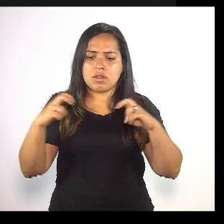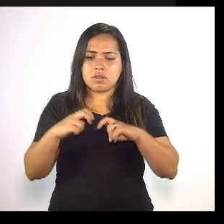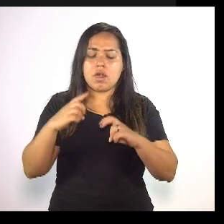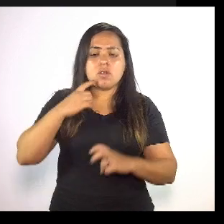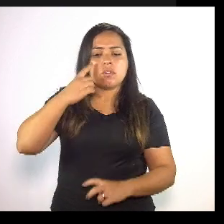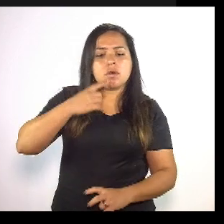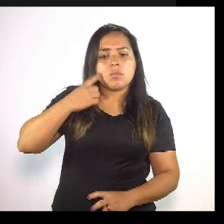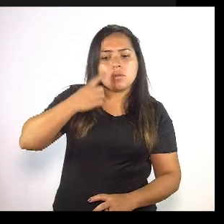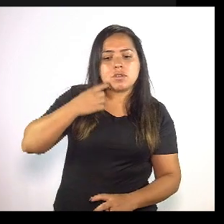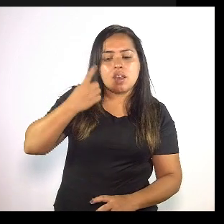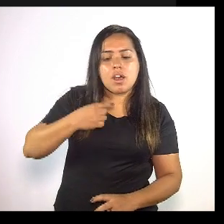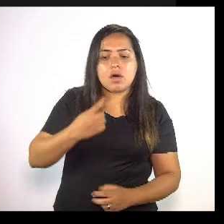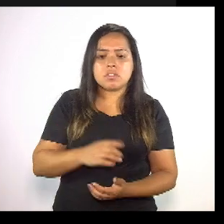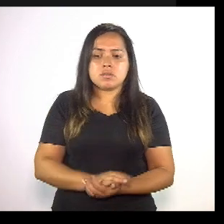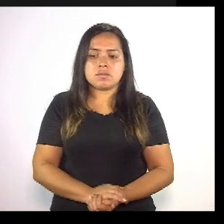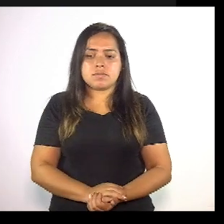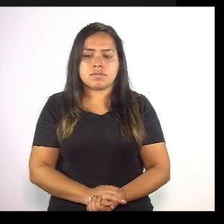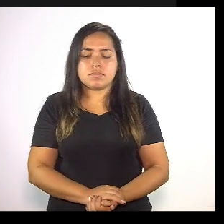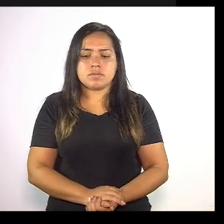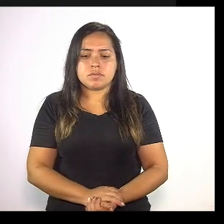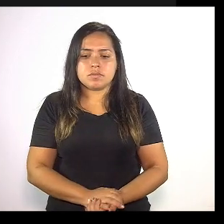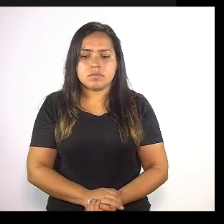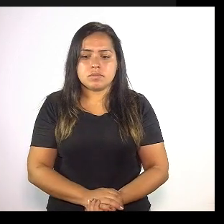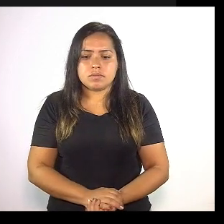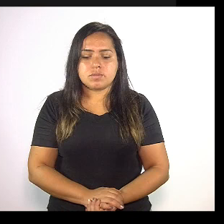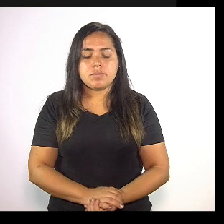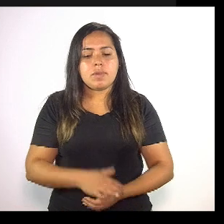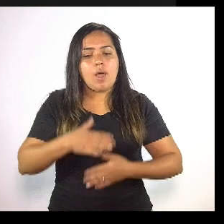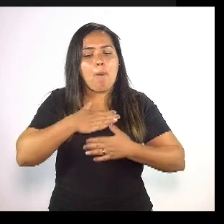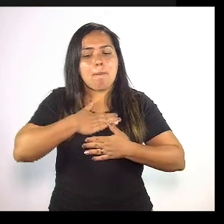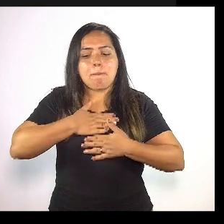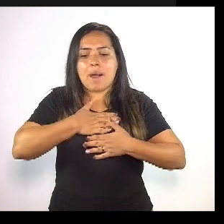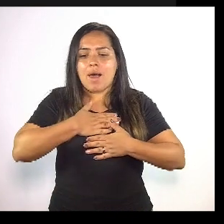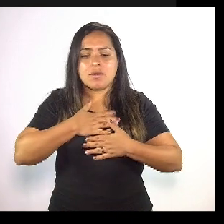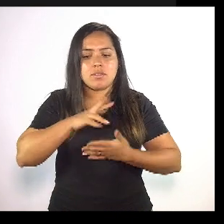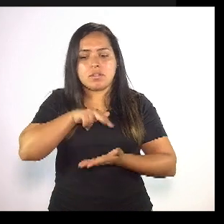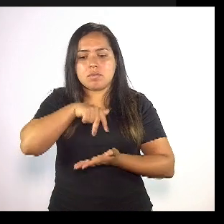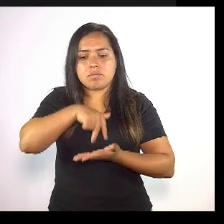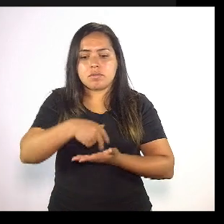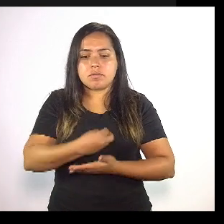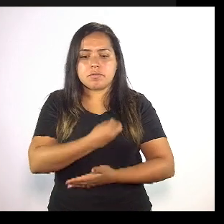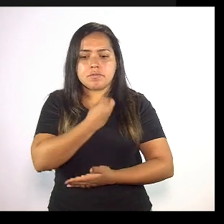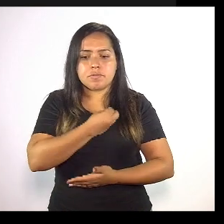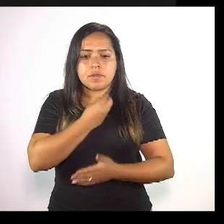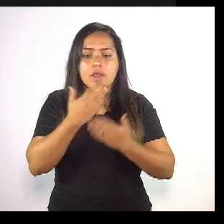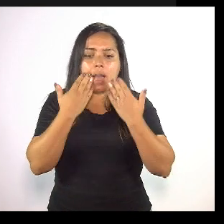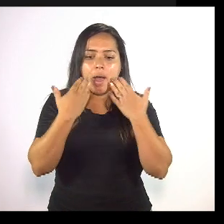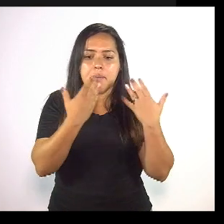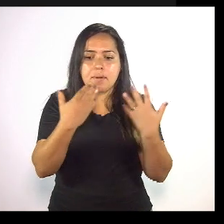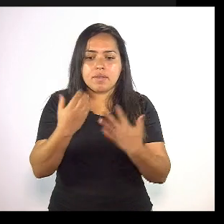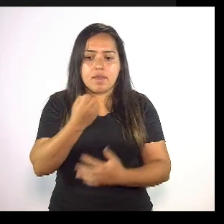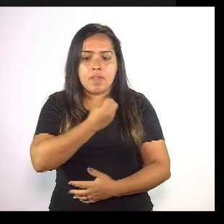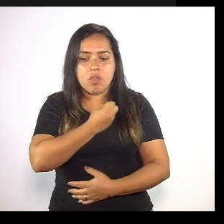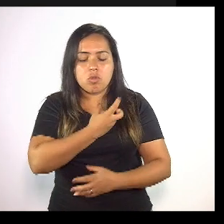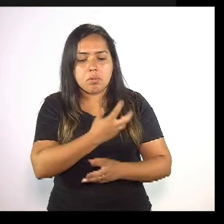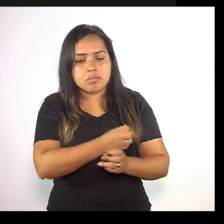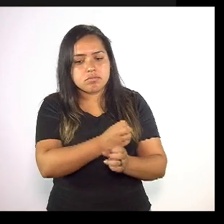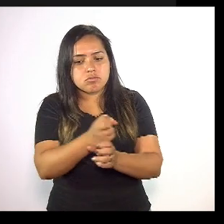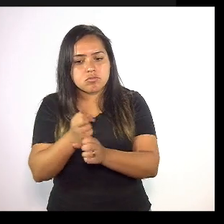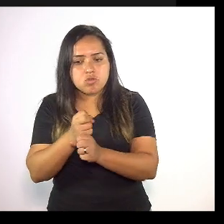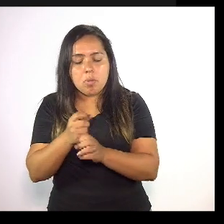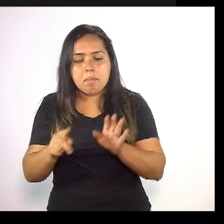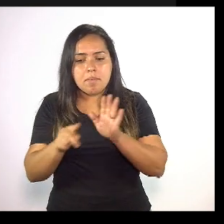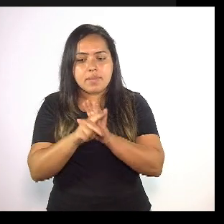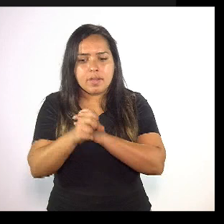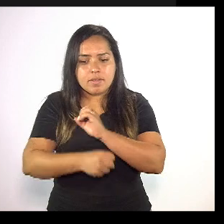Ferreirinha, Valdeque Carneiro. É uma satisfação estar aqui para apresentar os números desse ano, ainda que nós